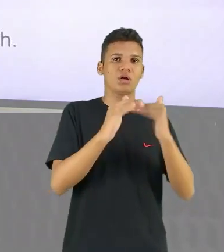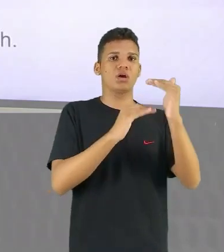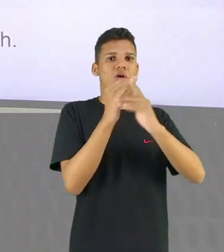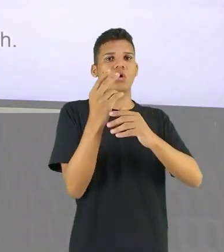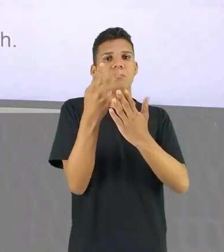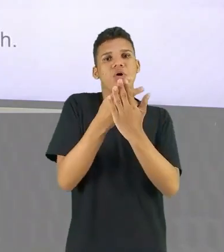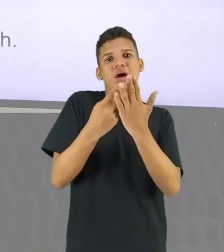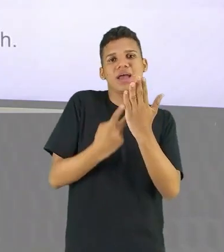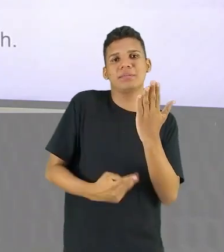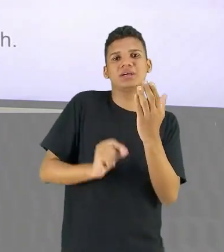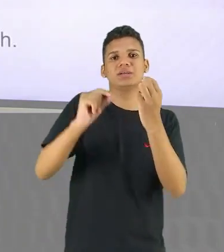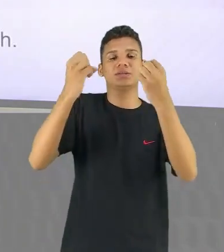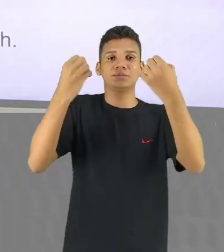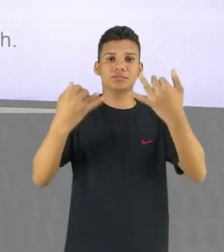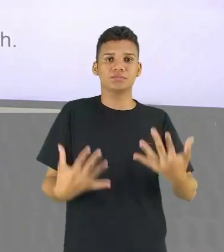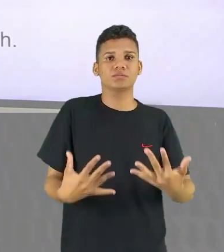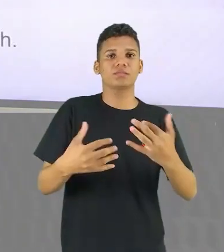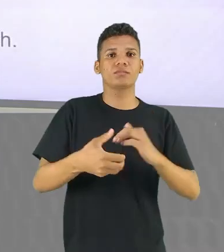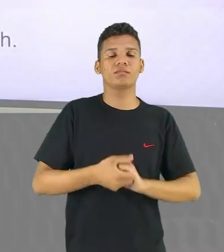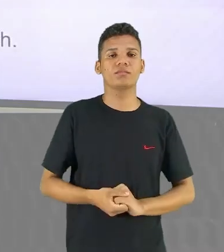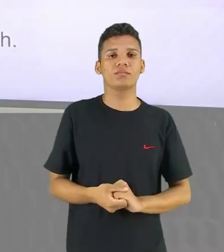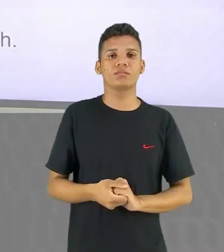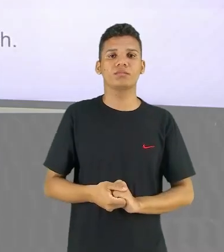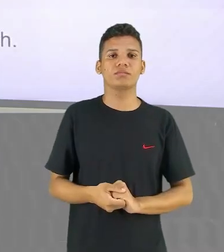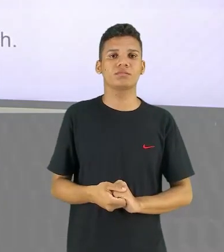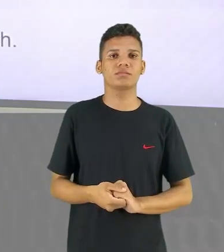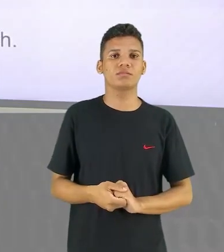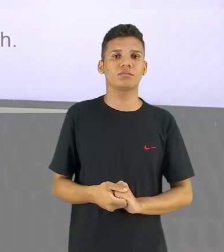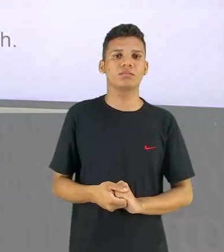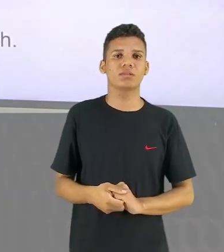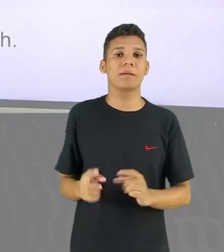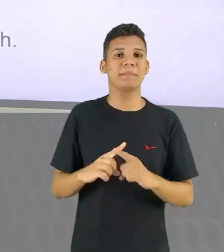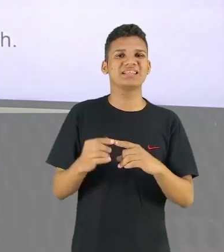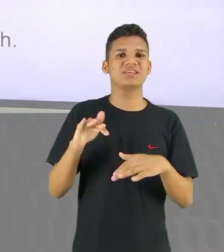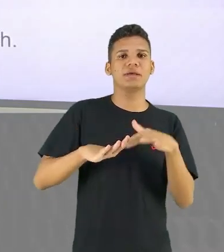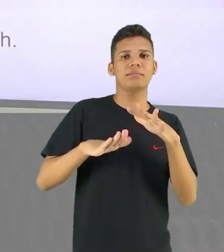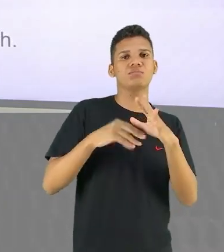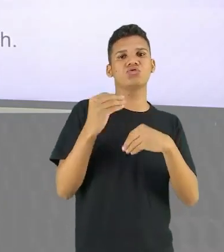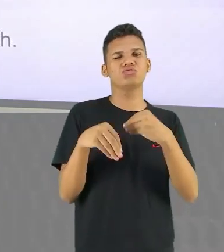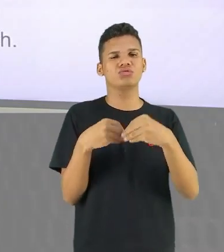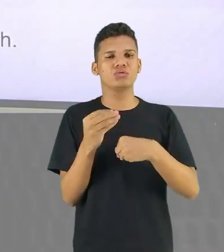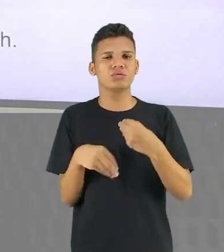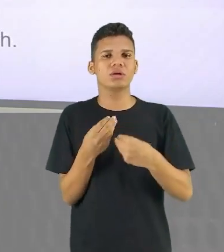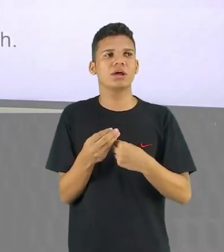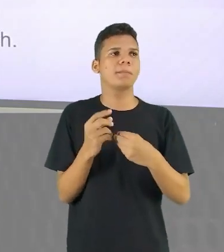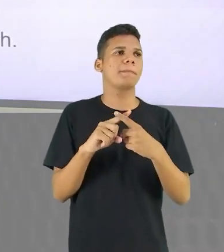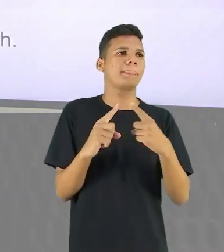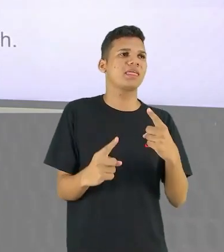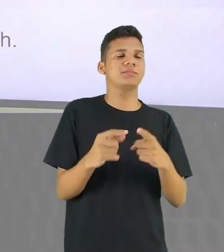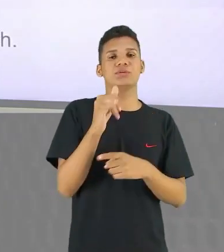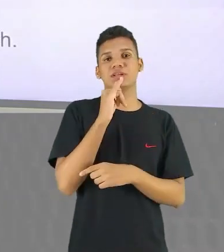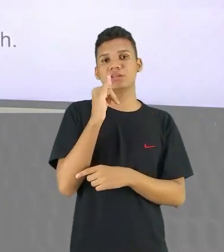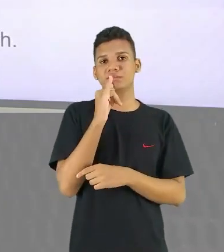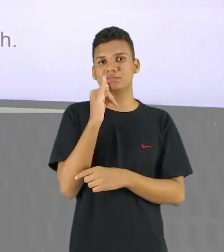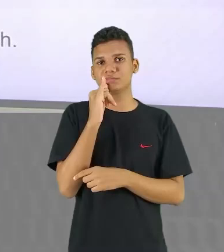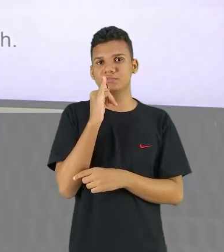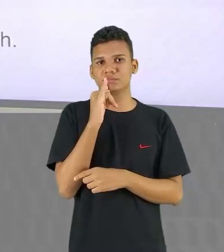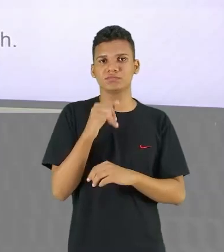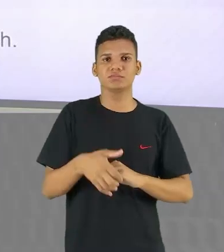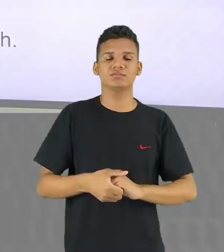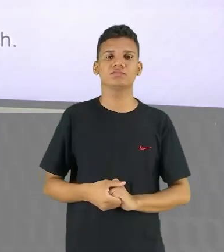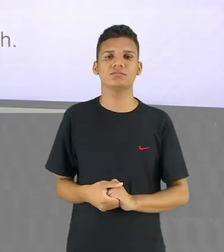poema que faz essa mistura com o gênero de receita, ele mistura isso. Aqui, ó, então é como se as nacionalidades fossem